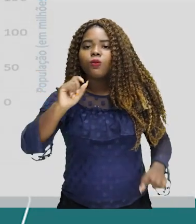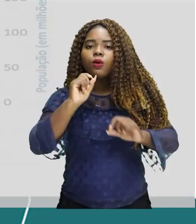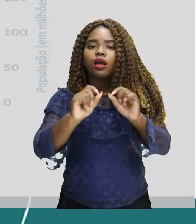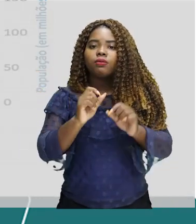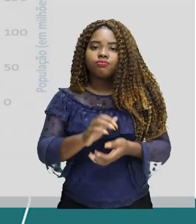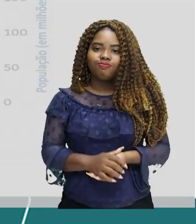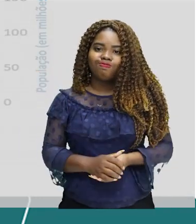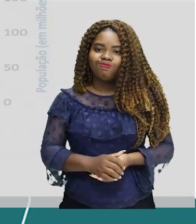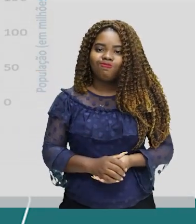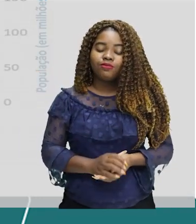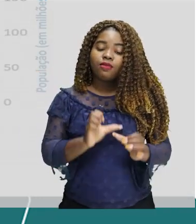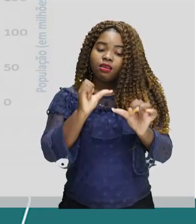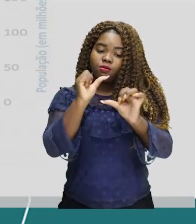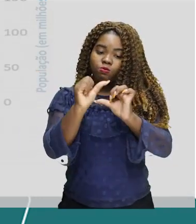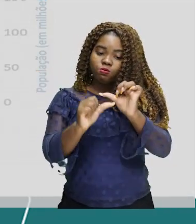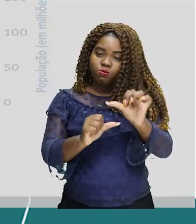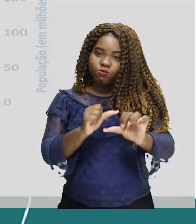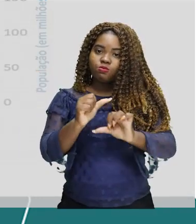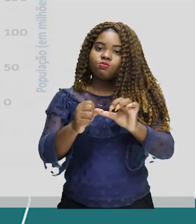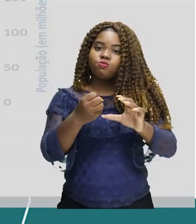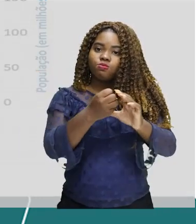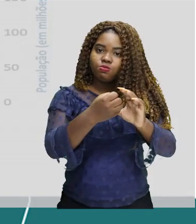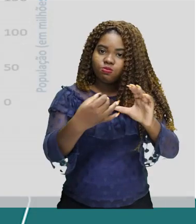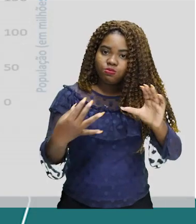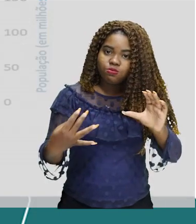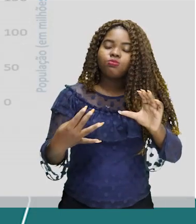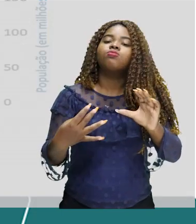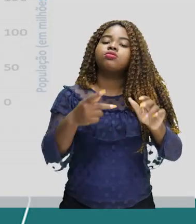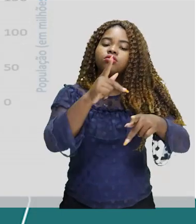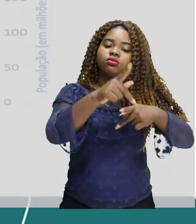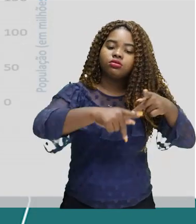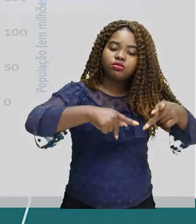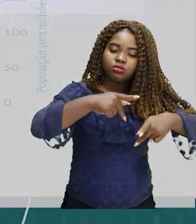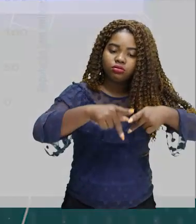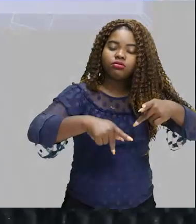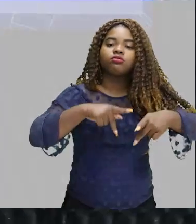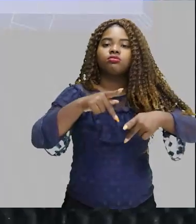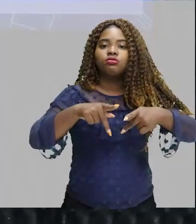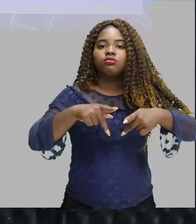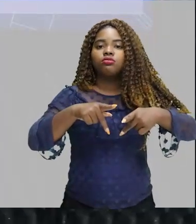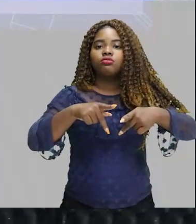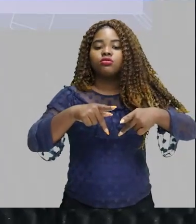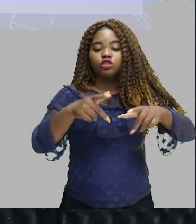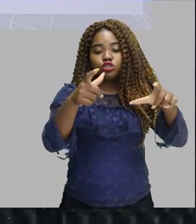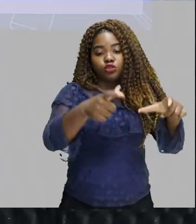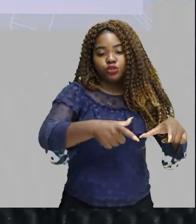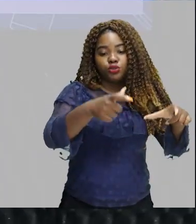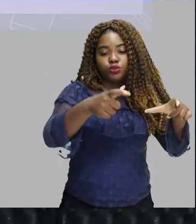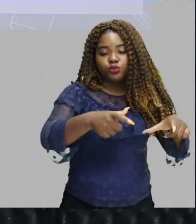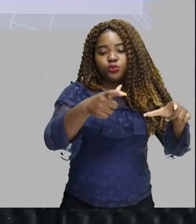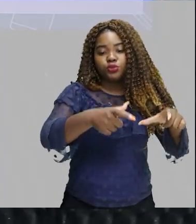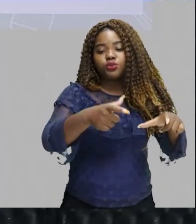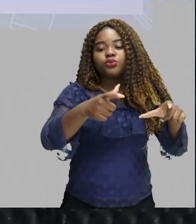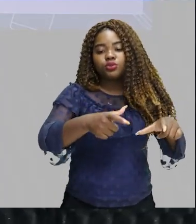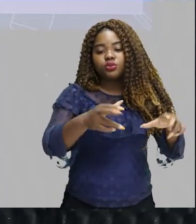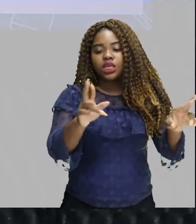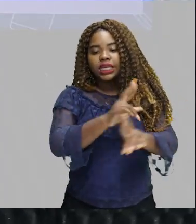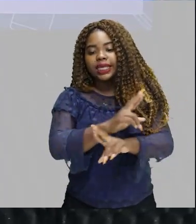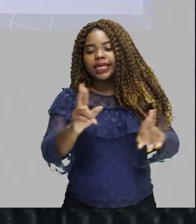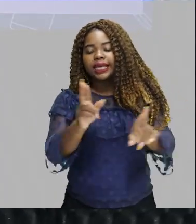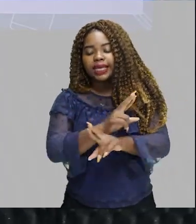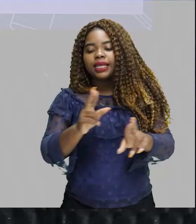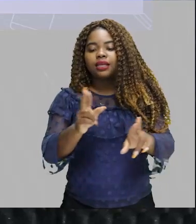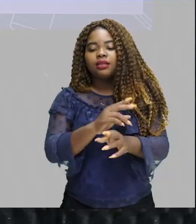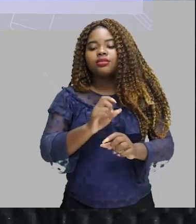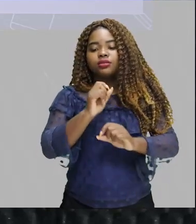Nada mais é do que a mudança das características populacionais de um local em relação às suas questões